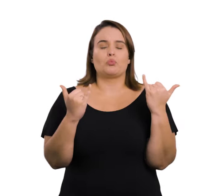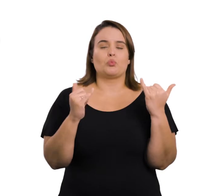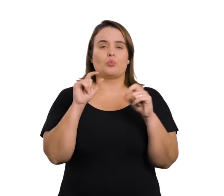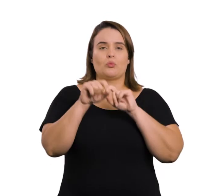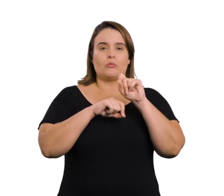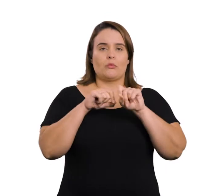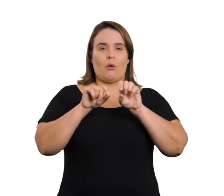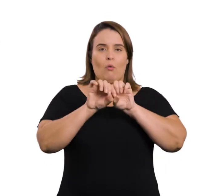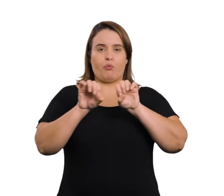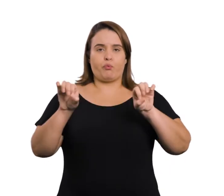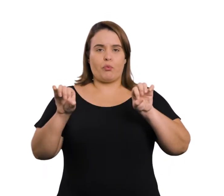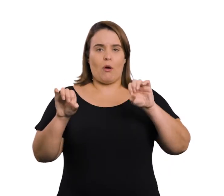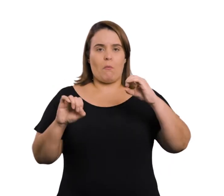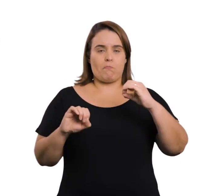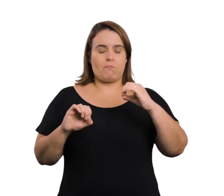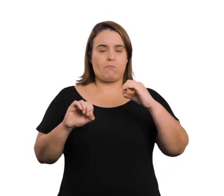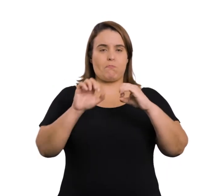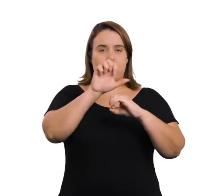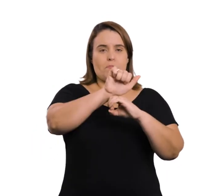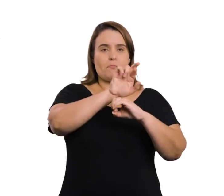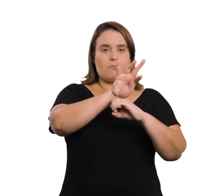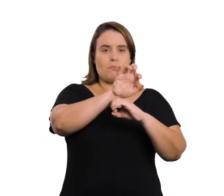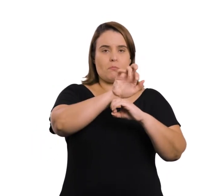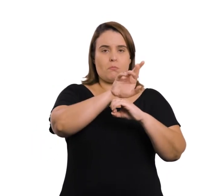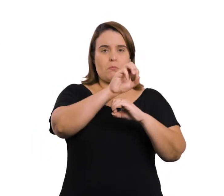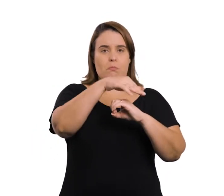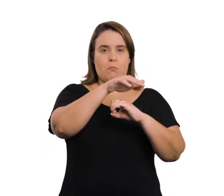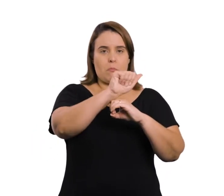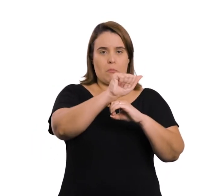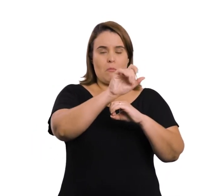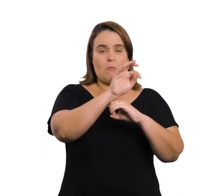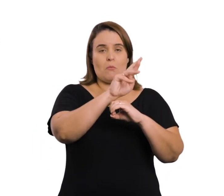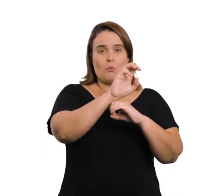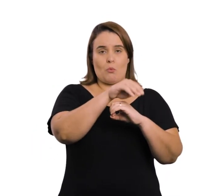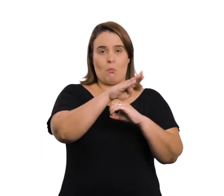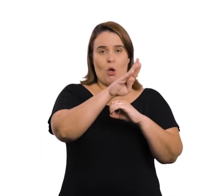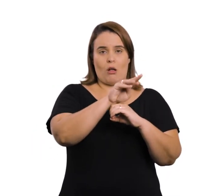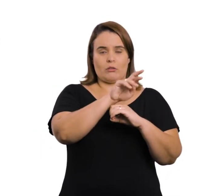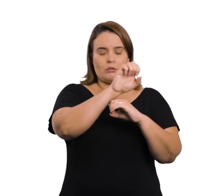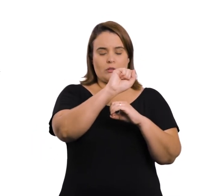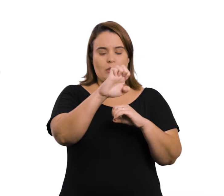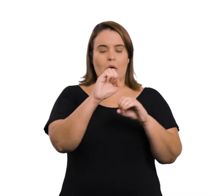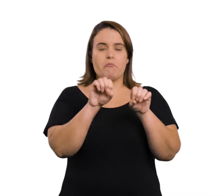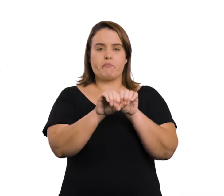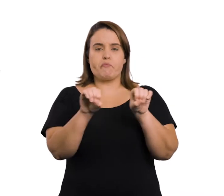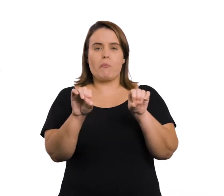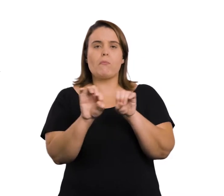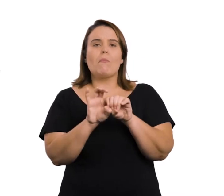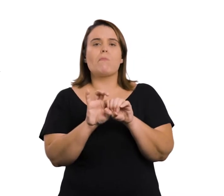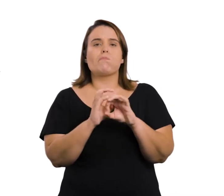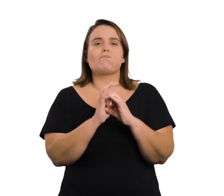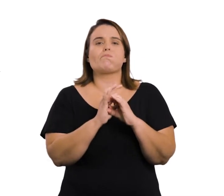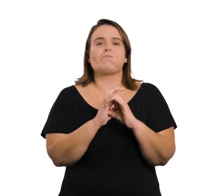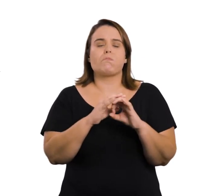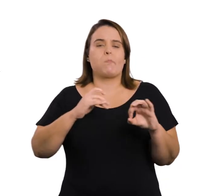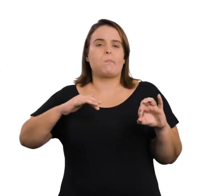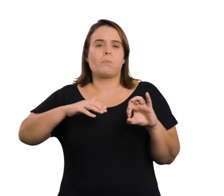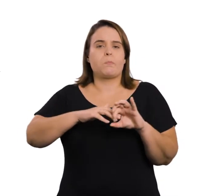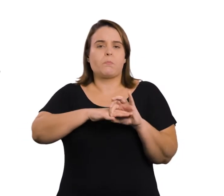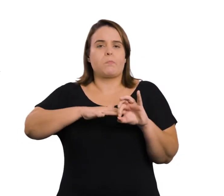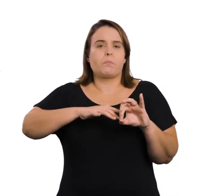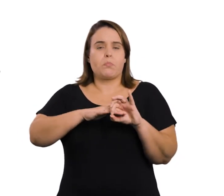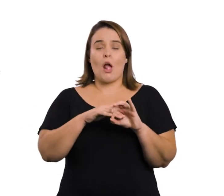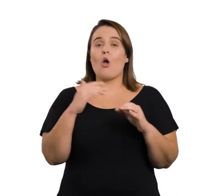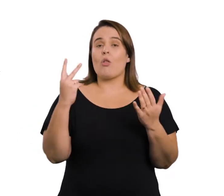por obstrução de uma ou mais artérias por ateromas, trombose ou embolia. Ocorre, em geral, em pessoas